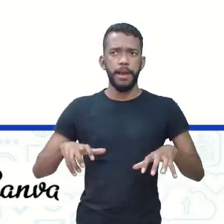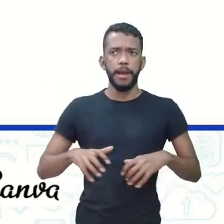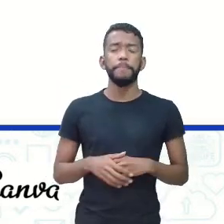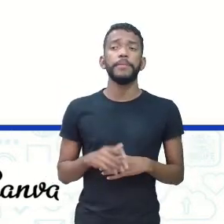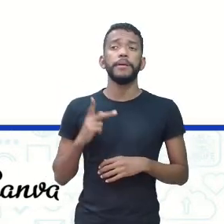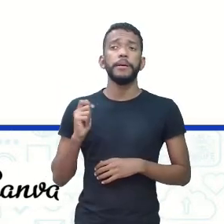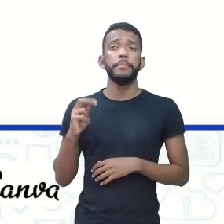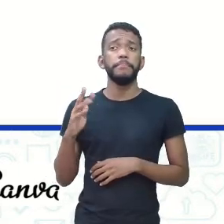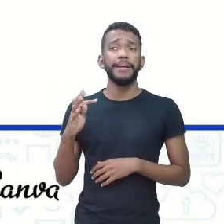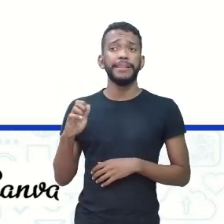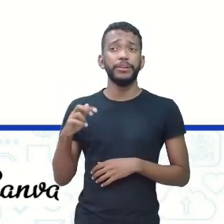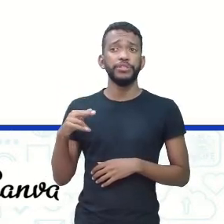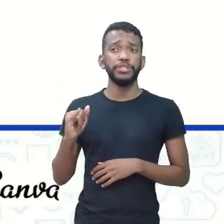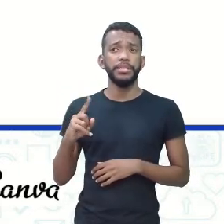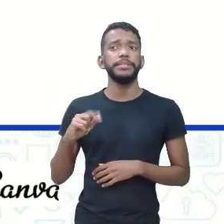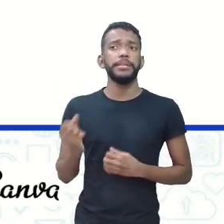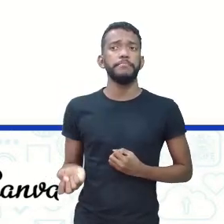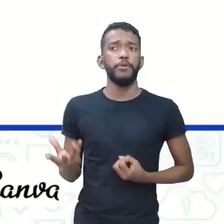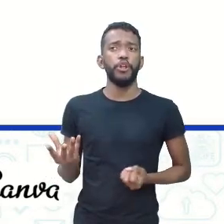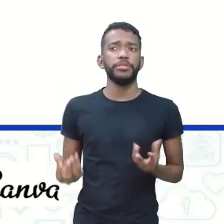partenogênese, brotamento,